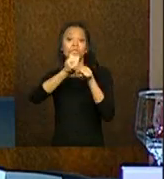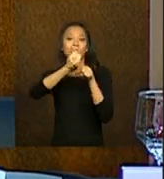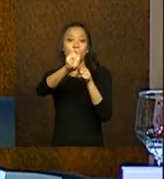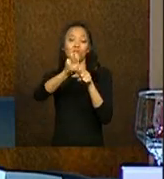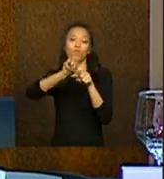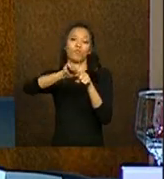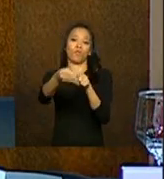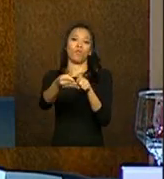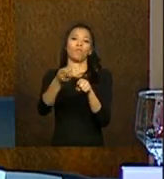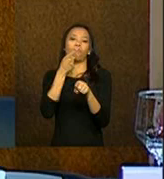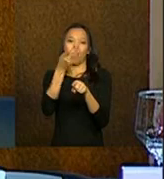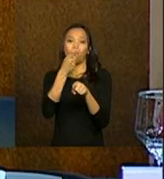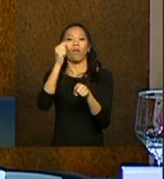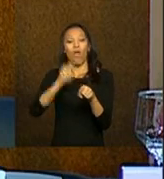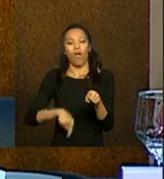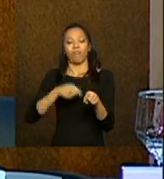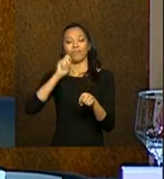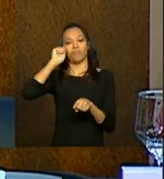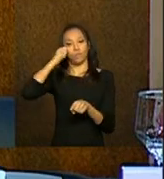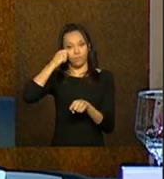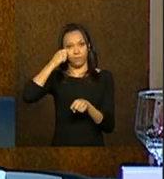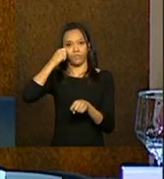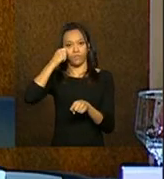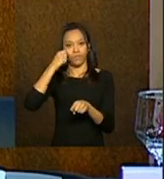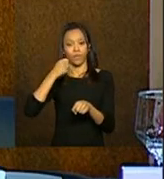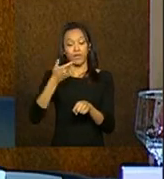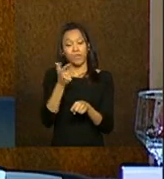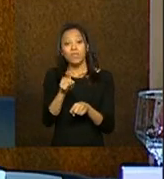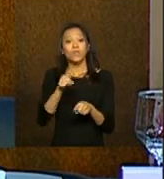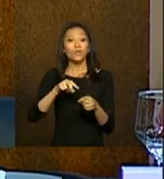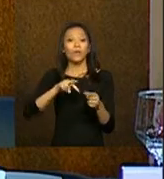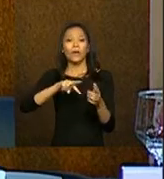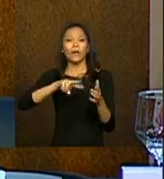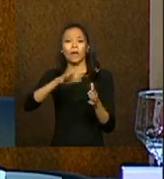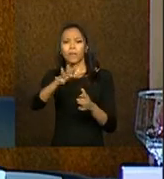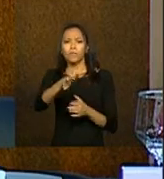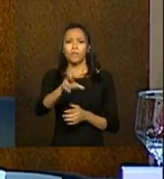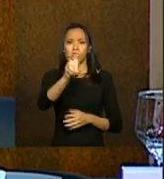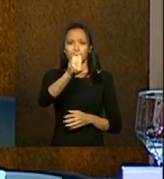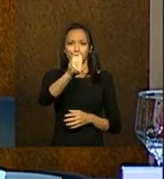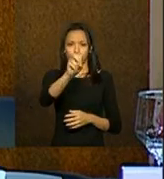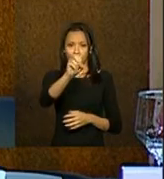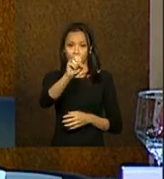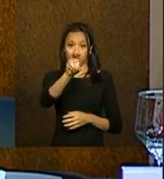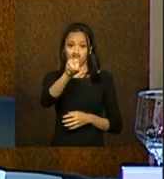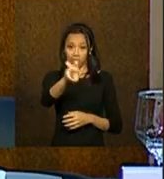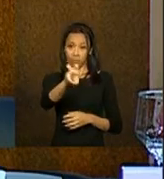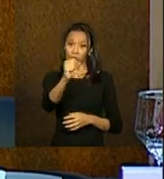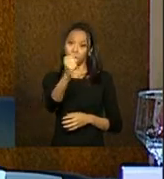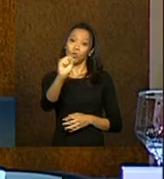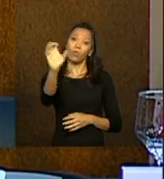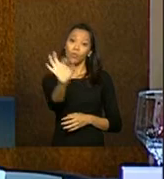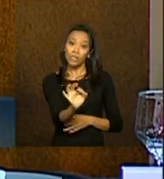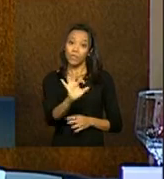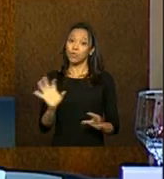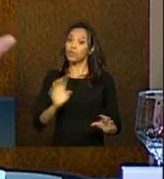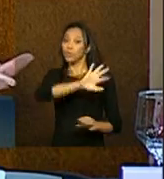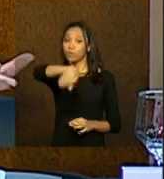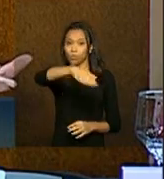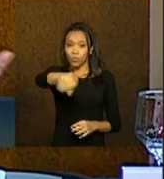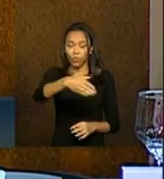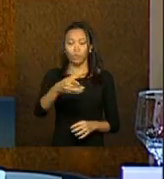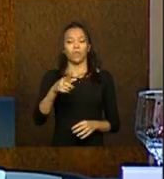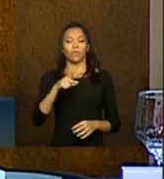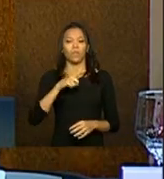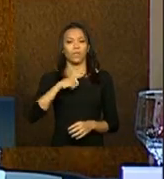autodeclararam negros. Eh, o que corresponde a 58% desse total. Considerando